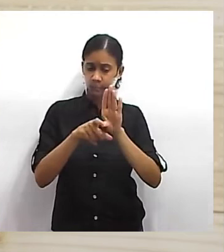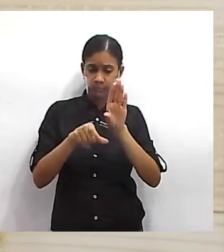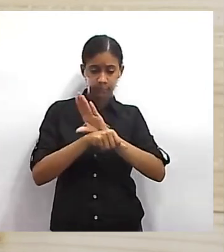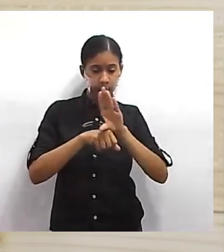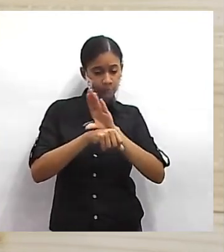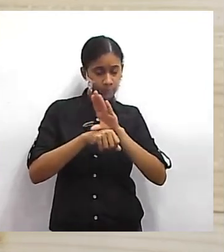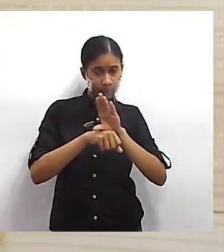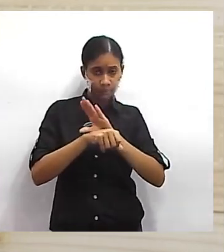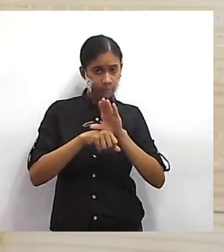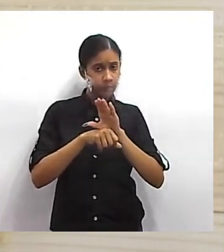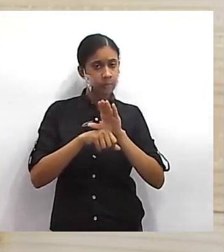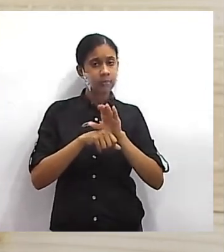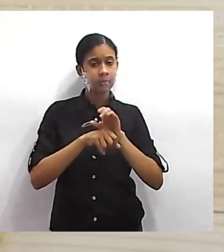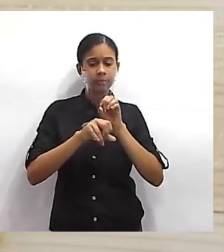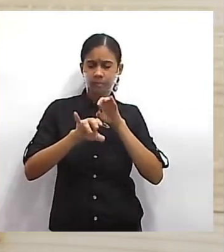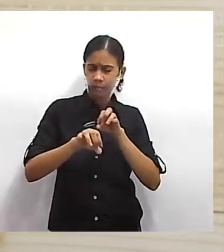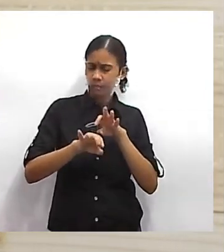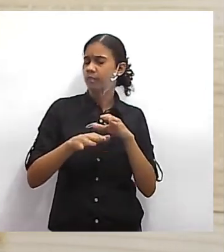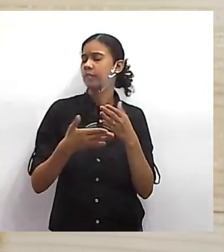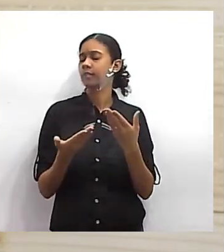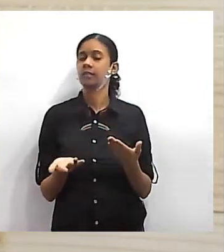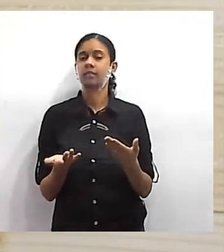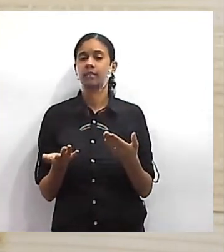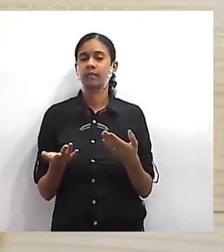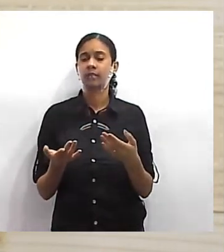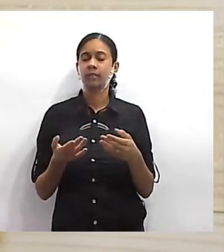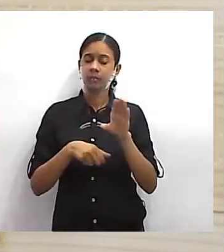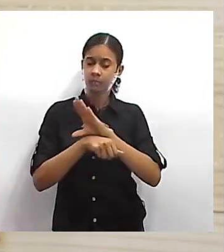como multimeios didáticos, não por um curso de